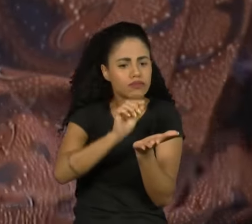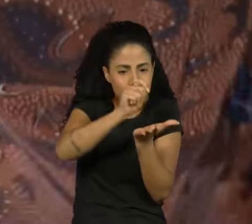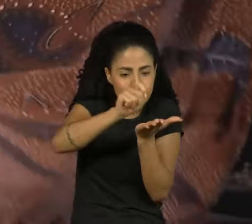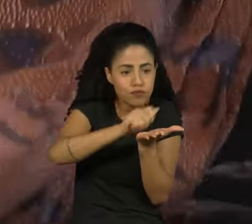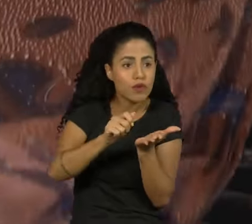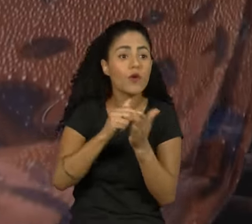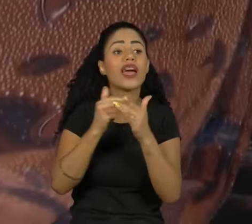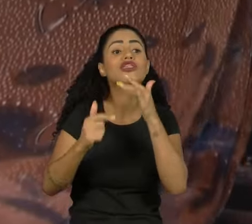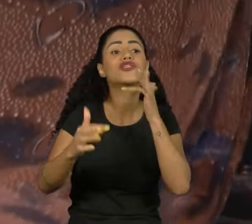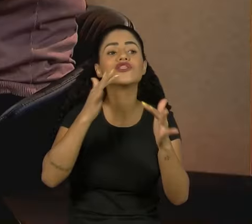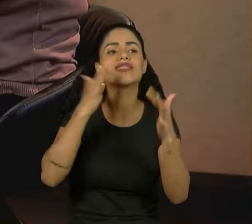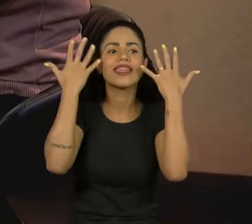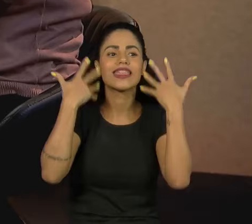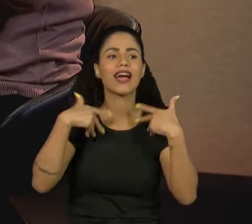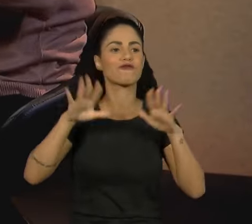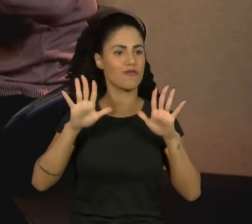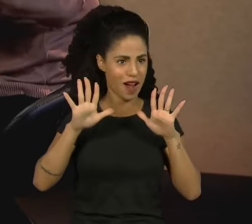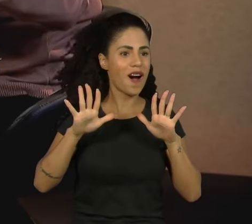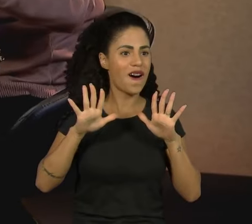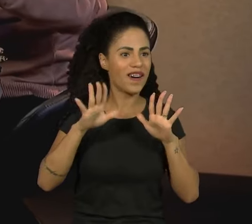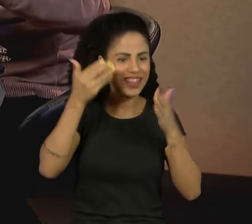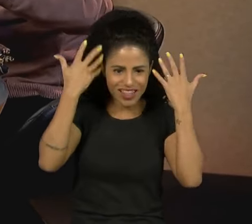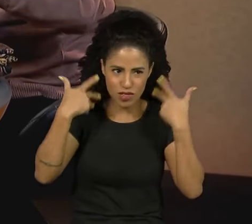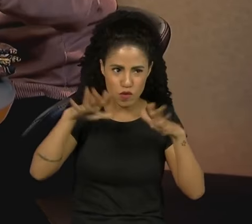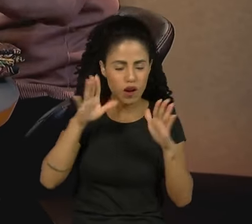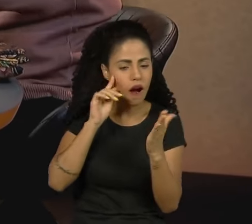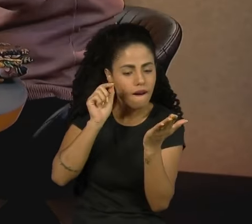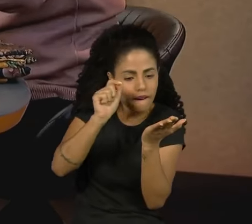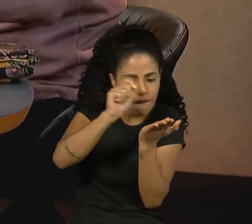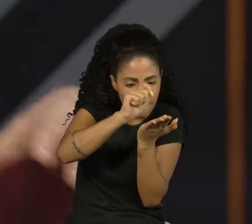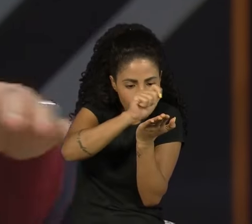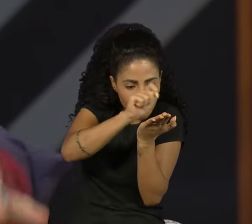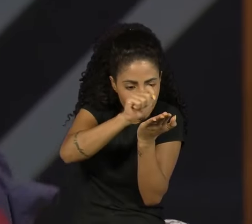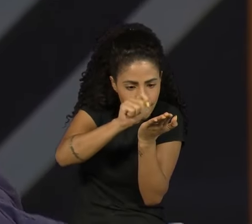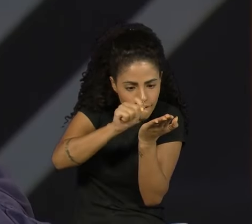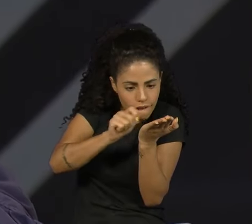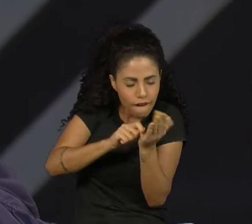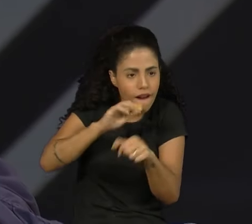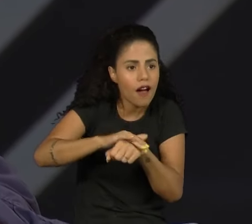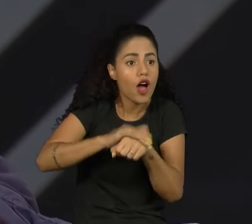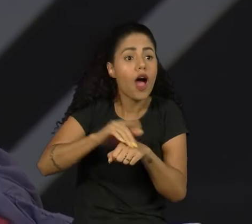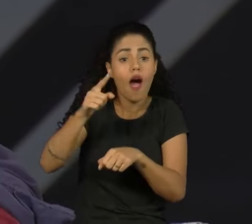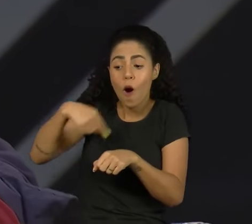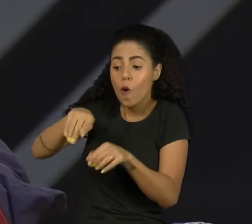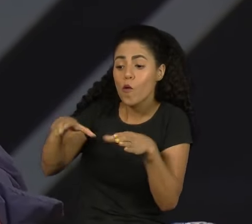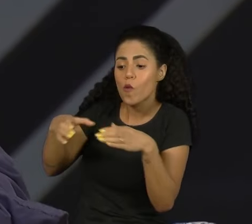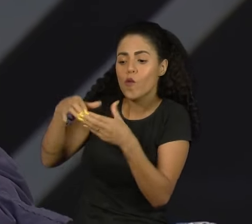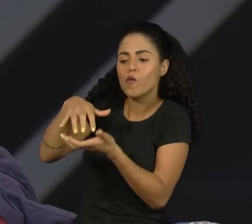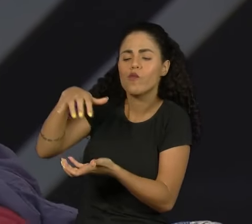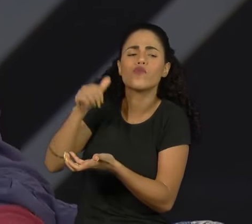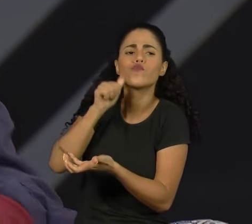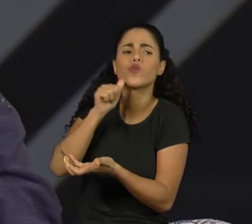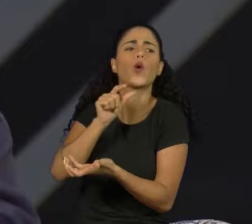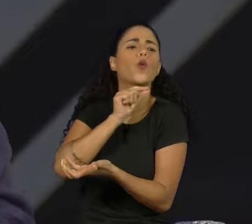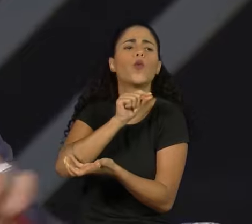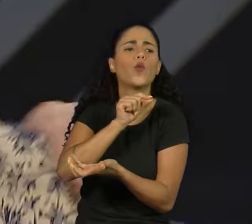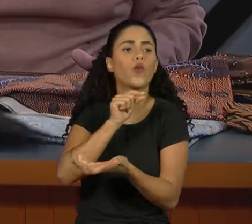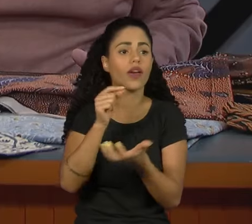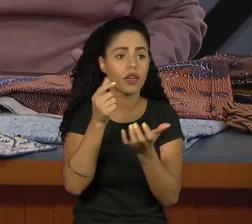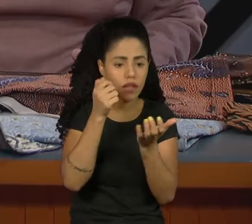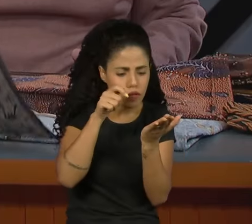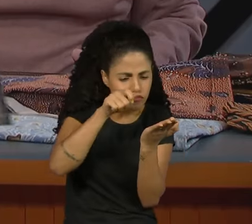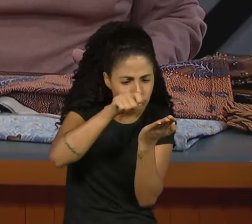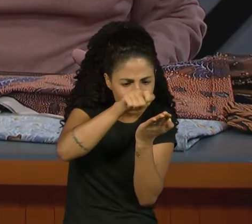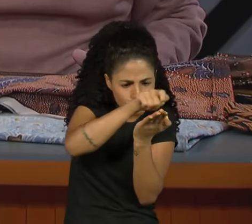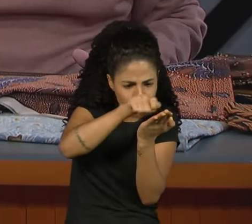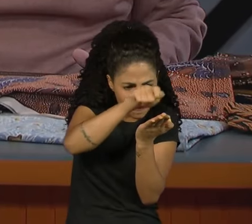tintas naturais. É uma beleza. O que elas fazem? Elas fazem com essa caneta, isso